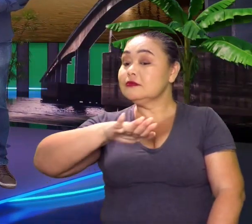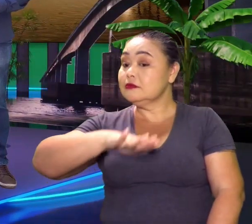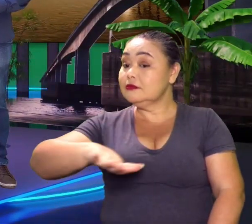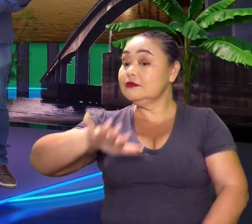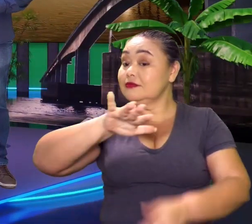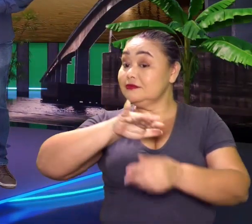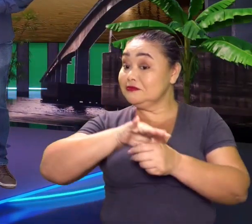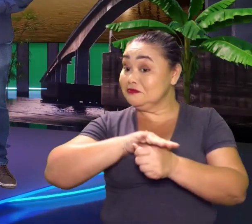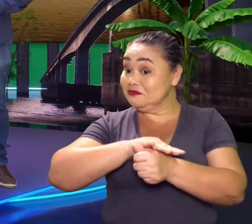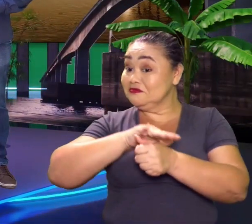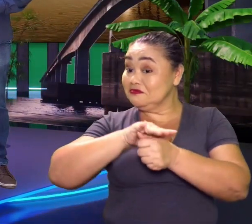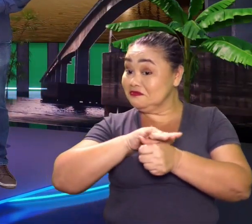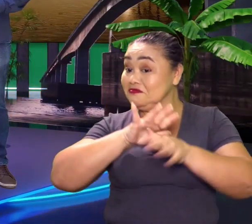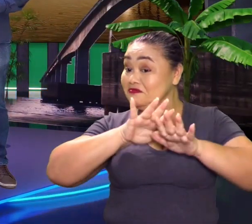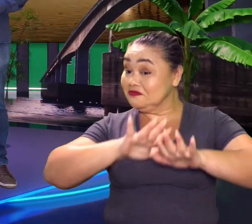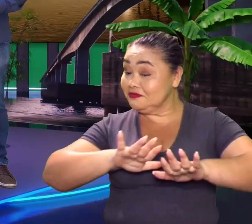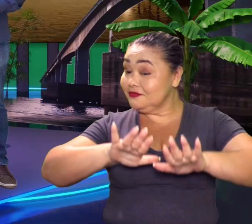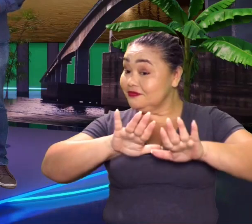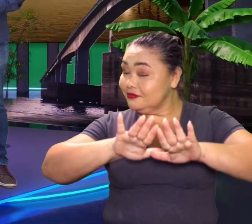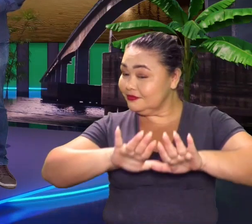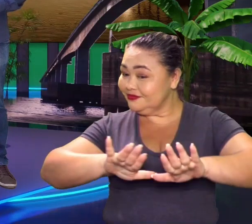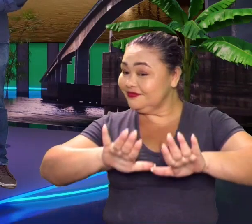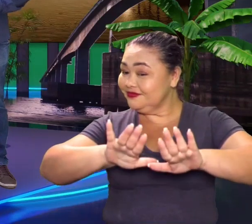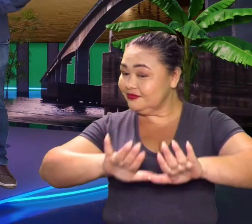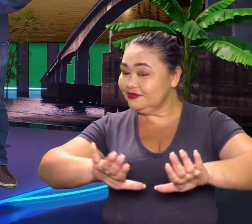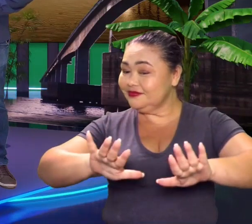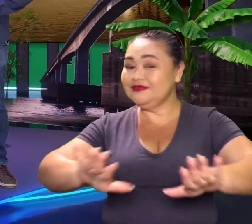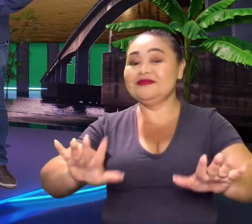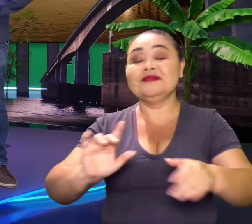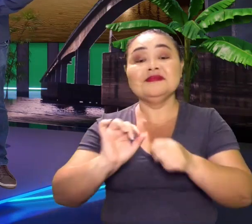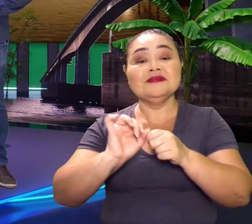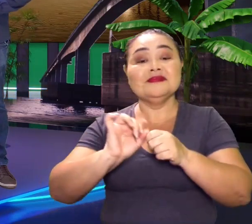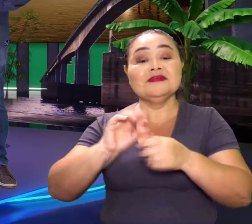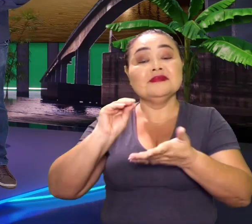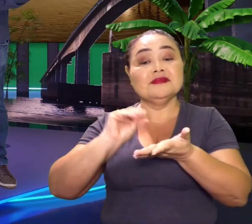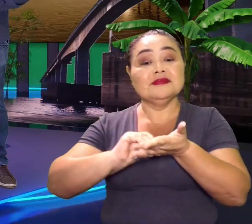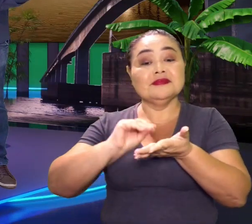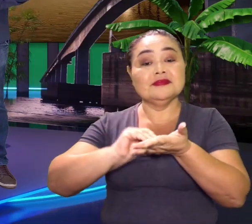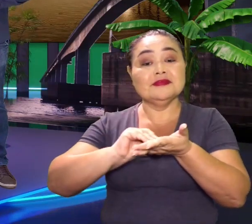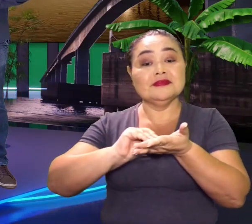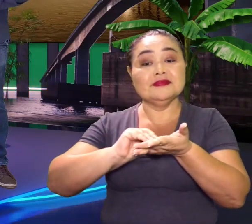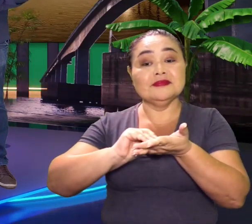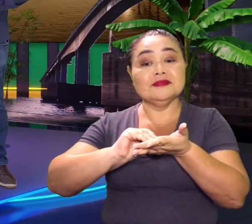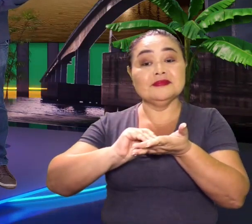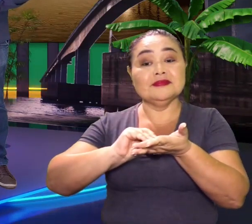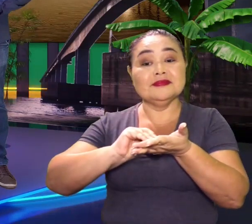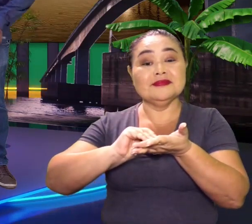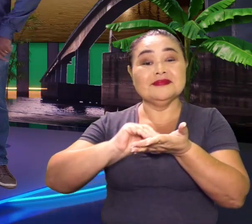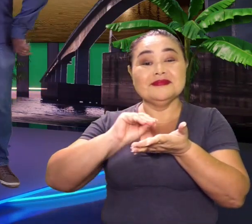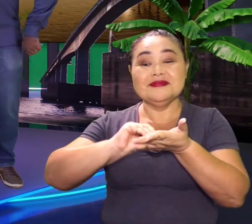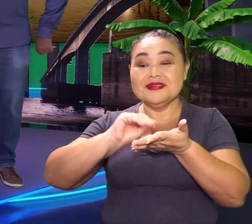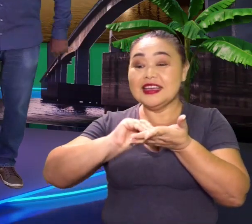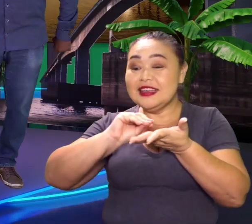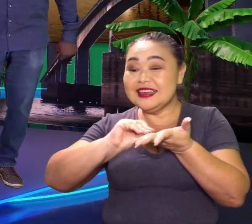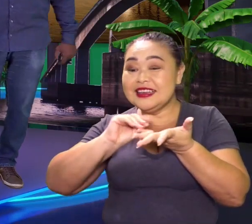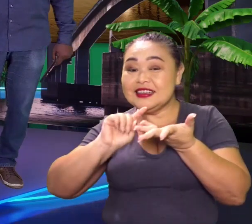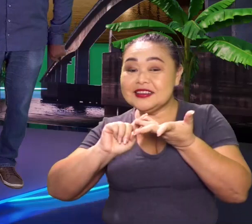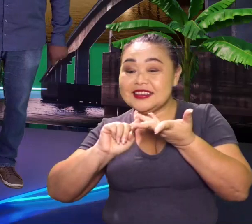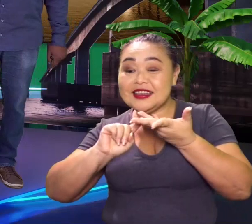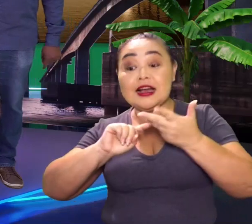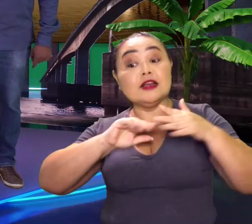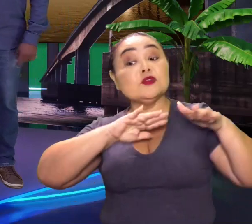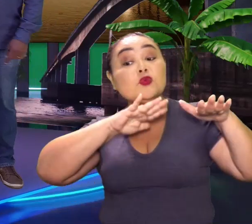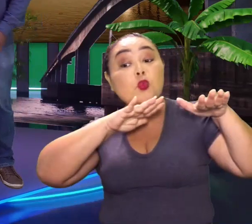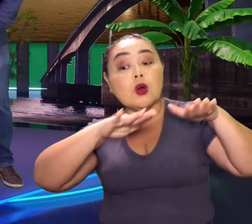jabuti? Sossegado? É isso aí. E falta mais uma, né? Os passos do gato. Né? Não, que passo do gato? Suave